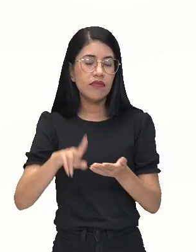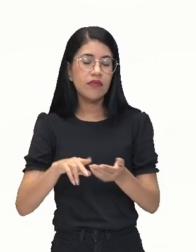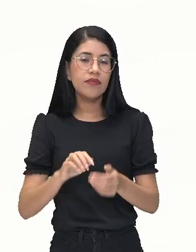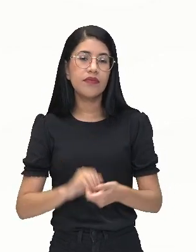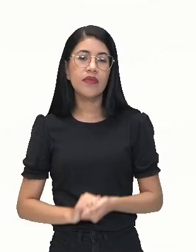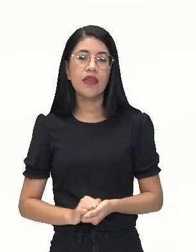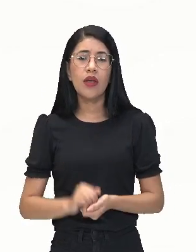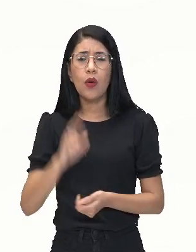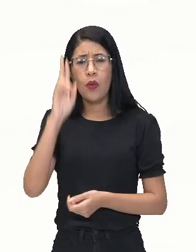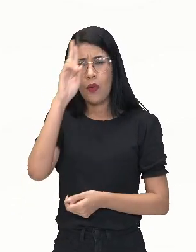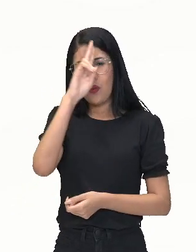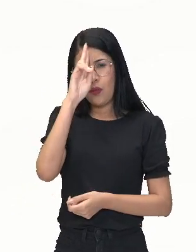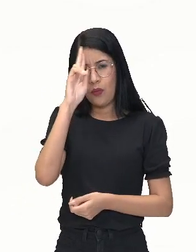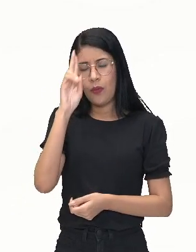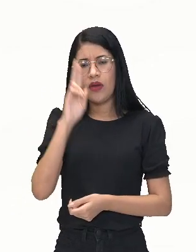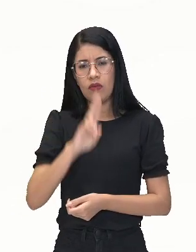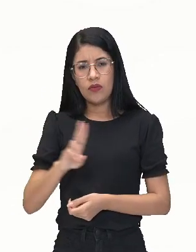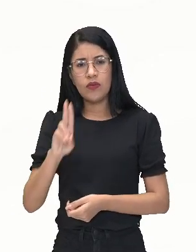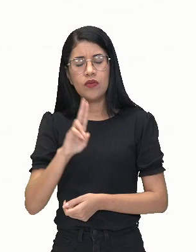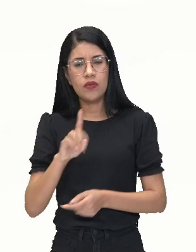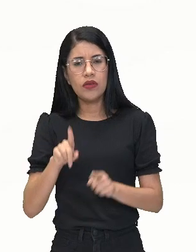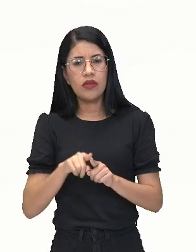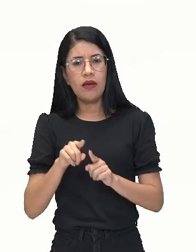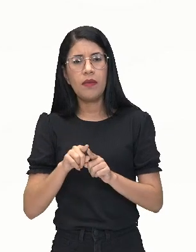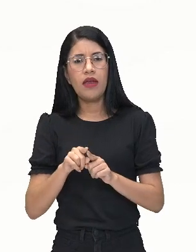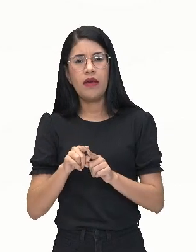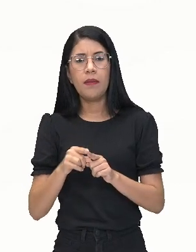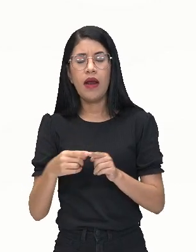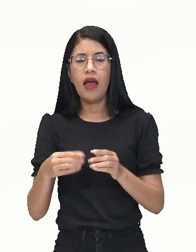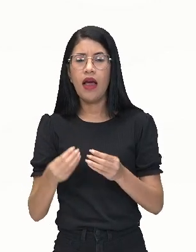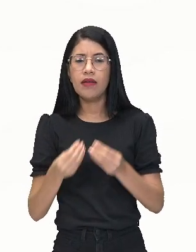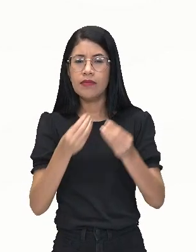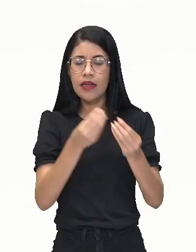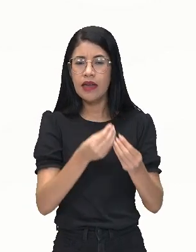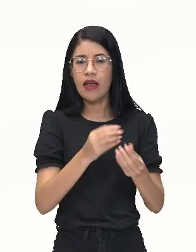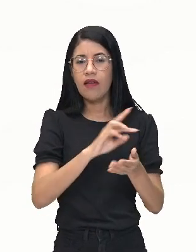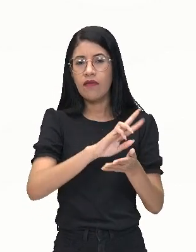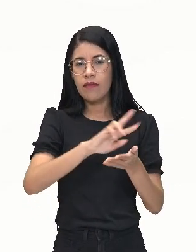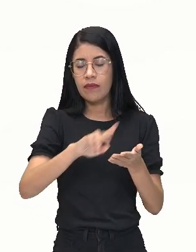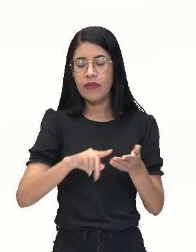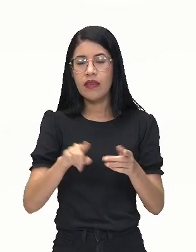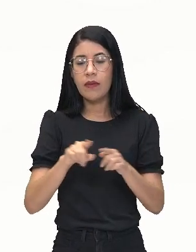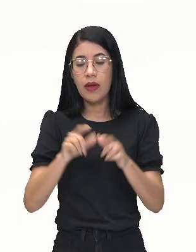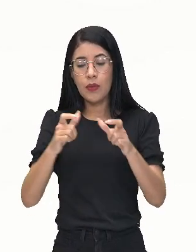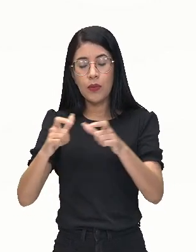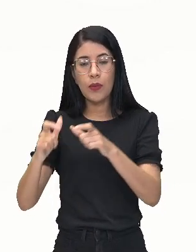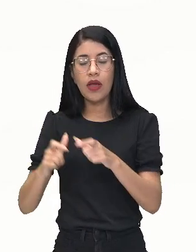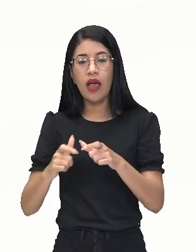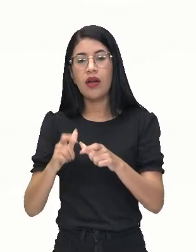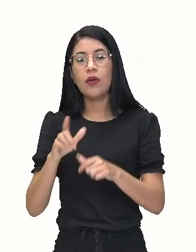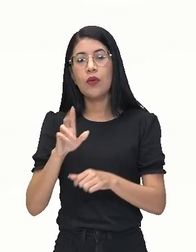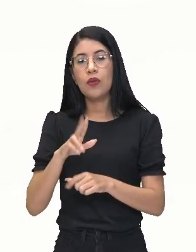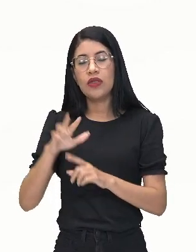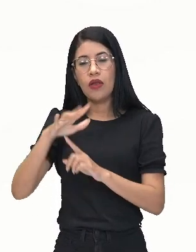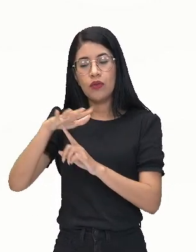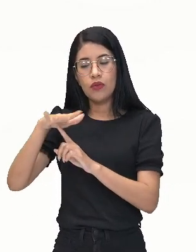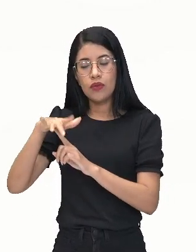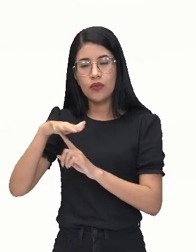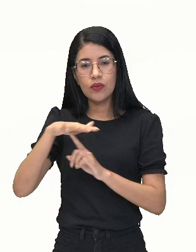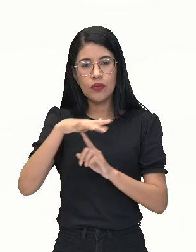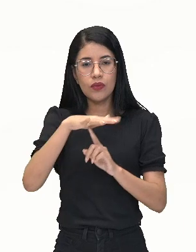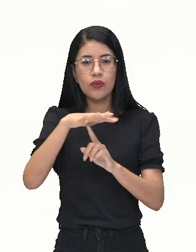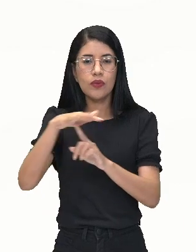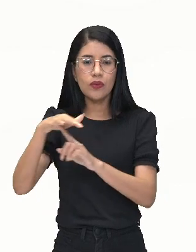Uber utiliza celular para fazer entrega e tem lugares no mundo aí onde até drones fazem entrega